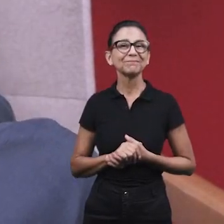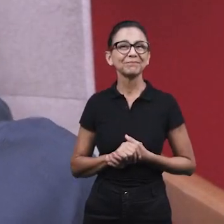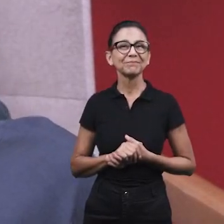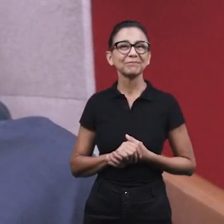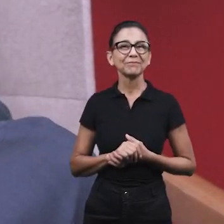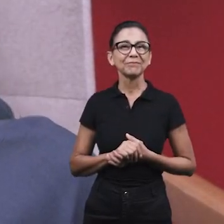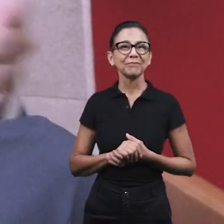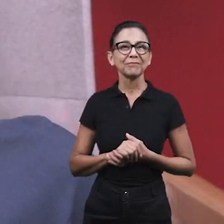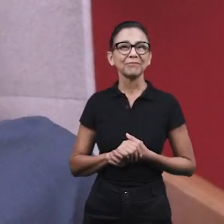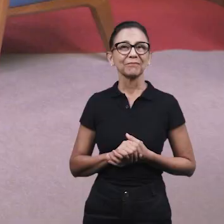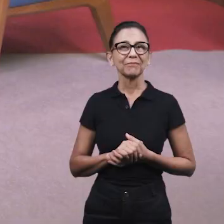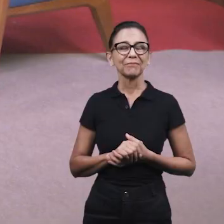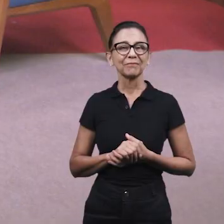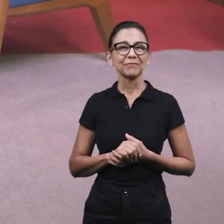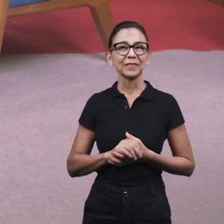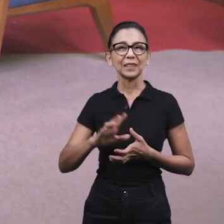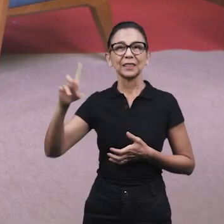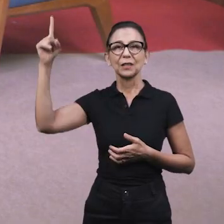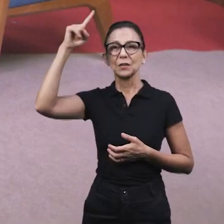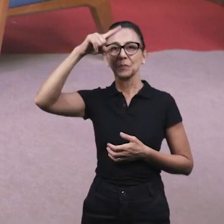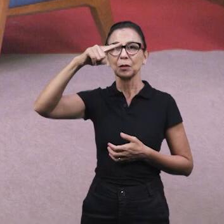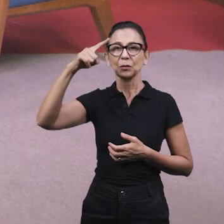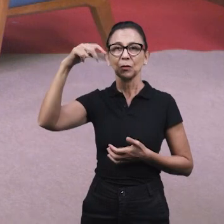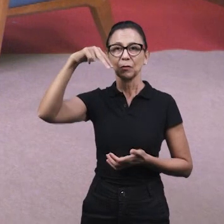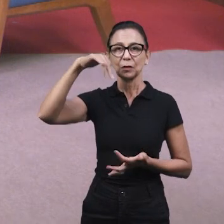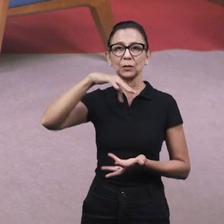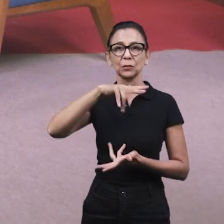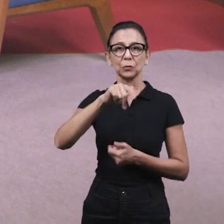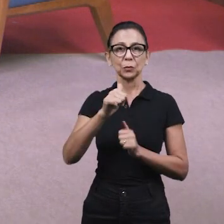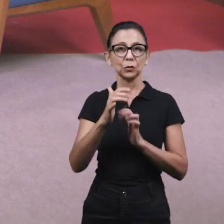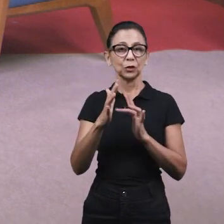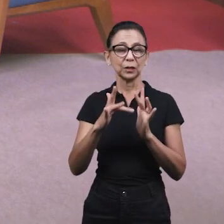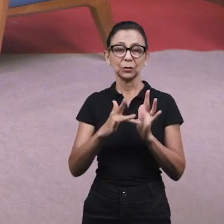ao mundo. E como Israel estava